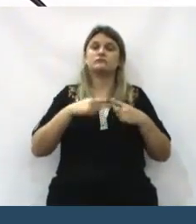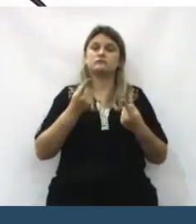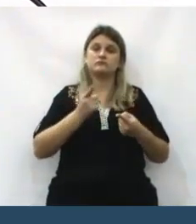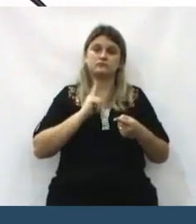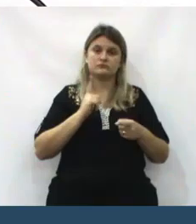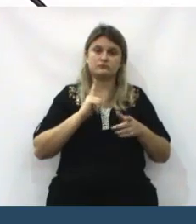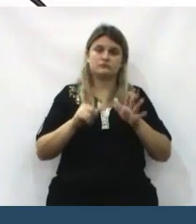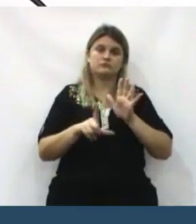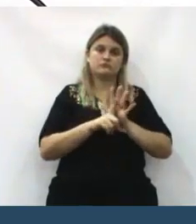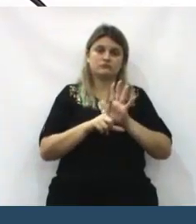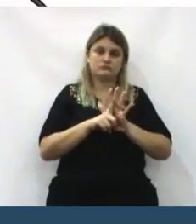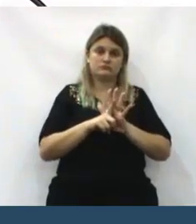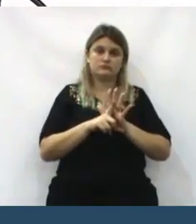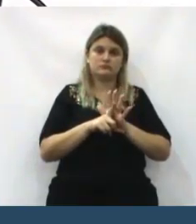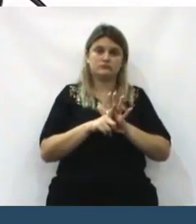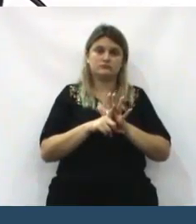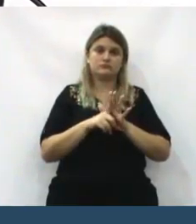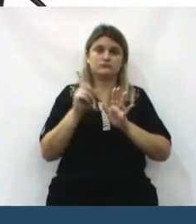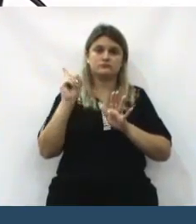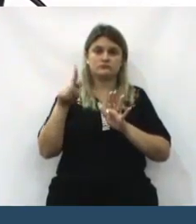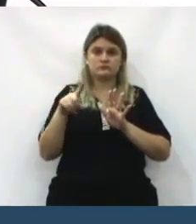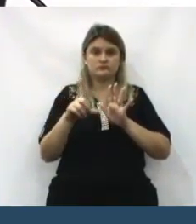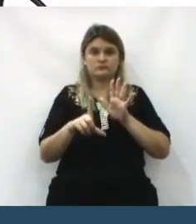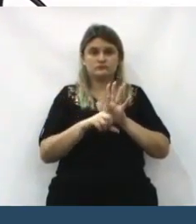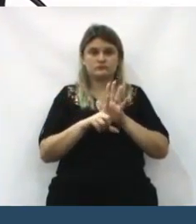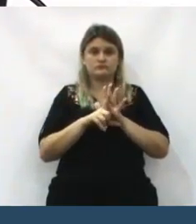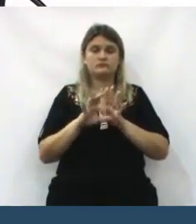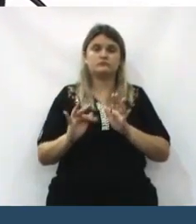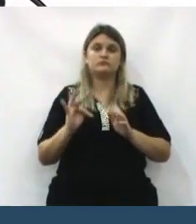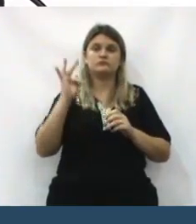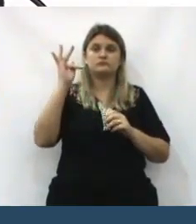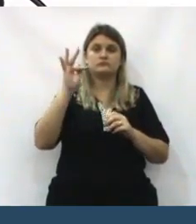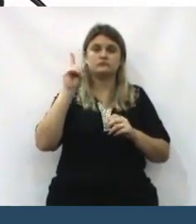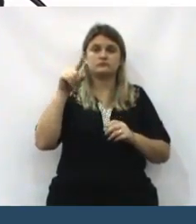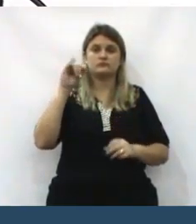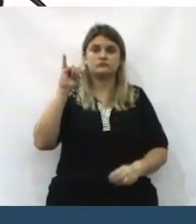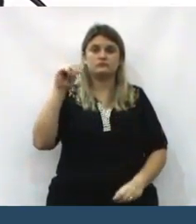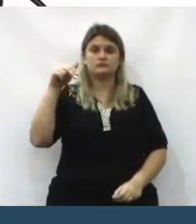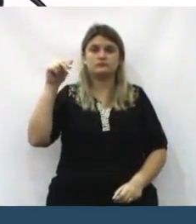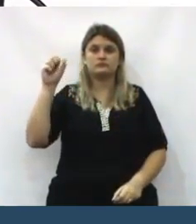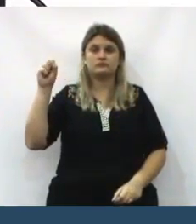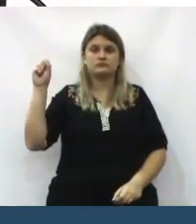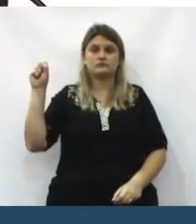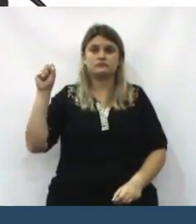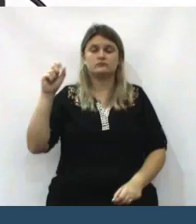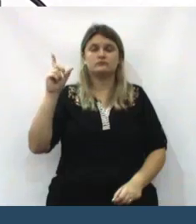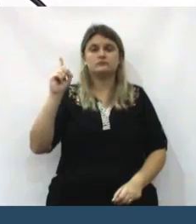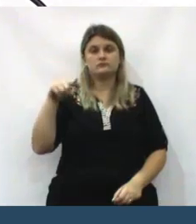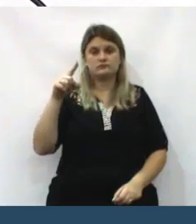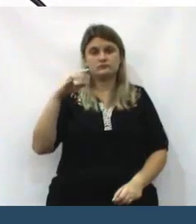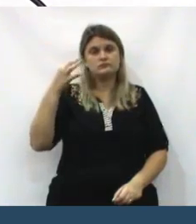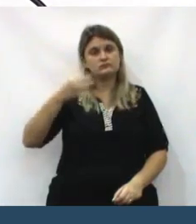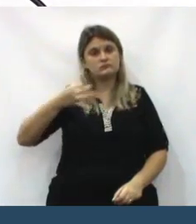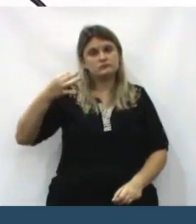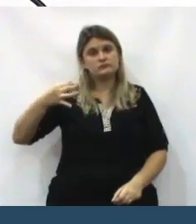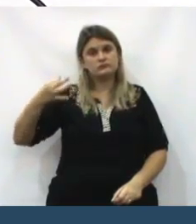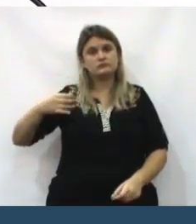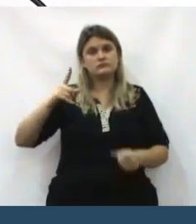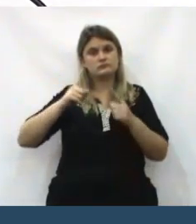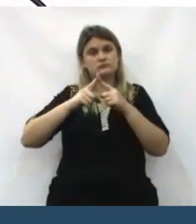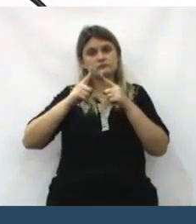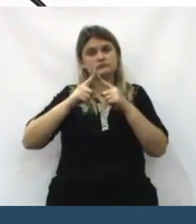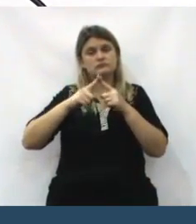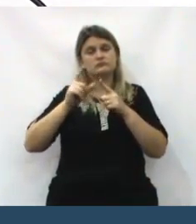lei do regime geral da Previdência Social, que é uma lei federal, do INSS, que é